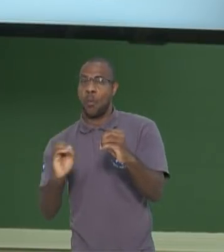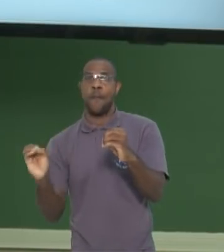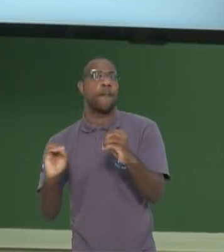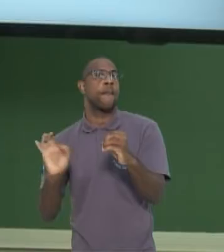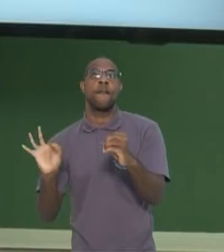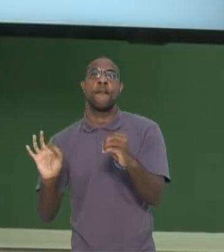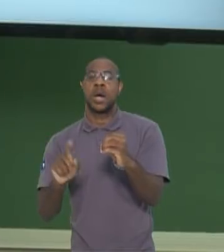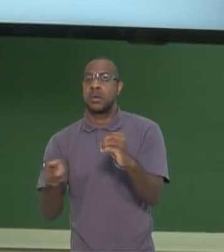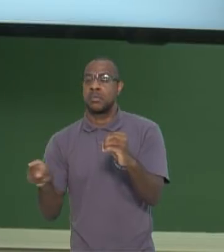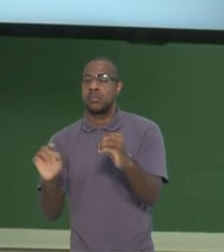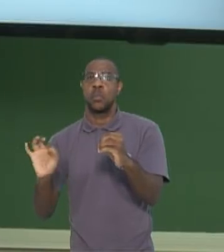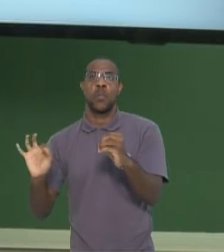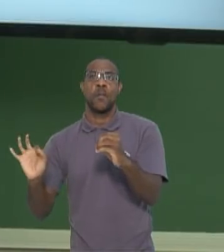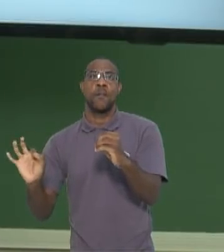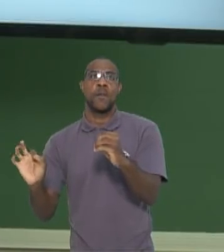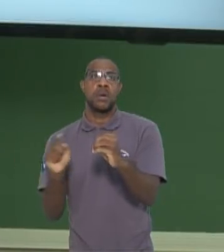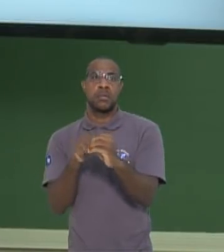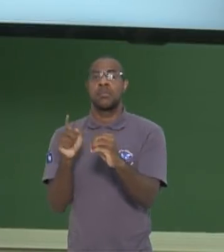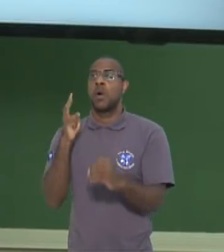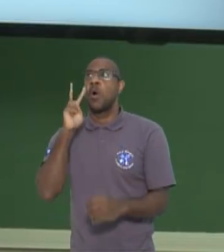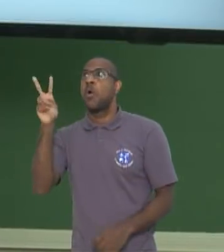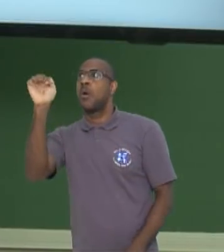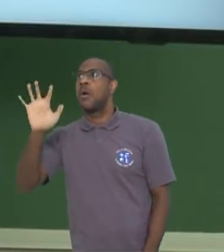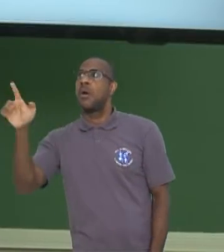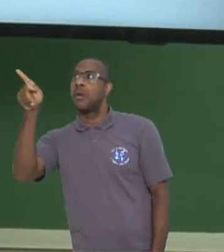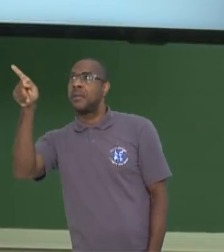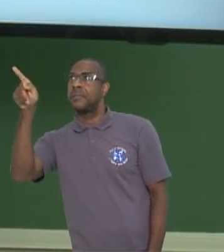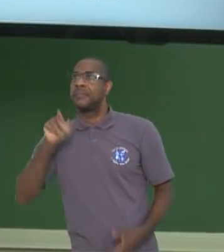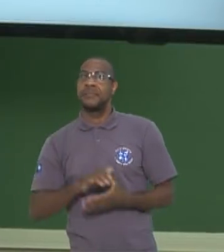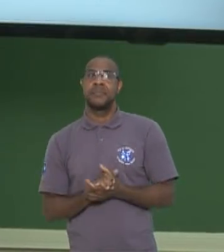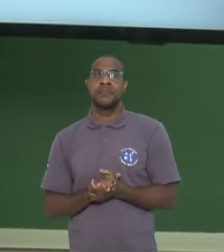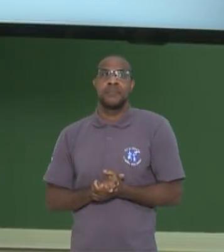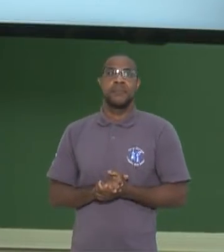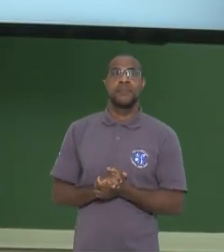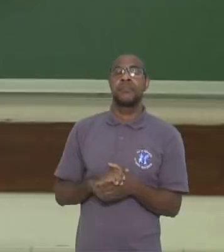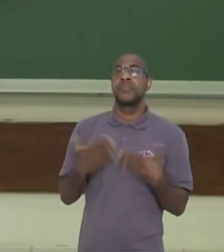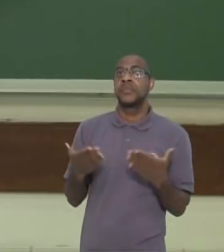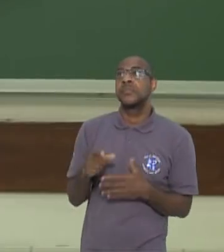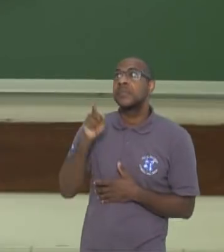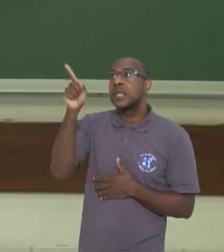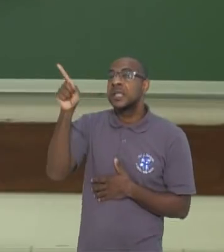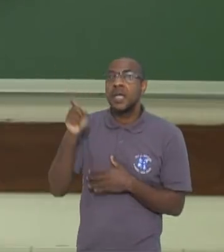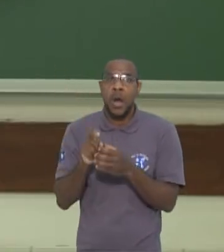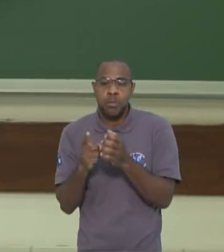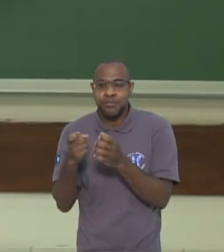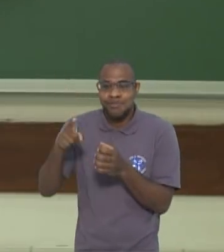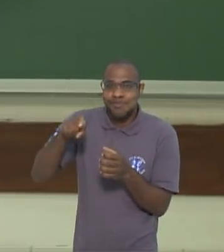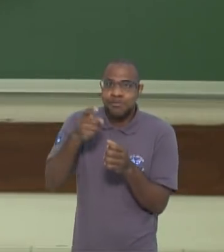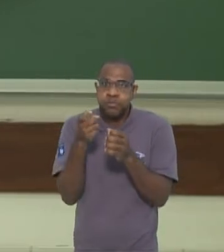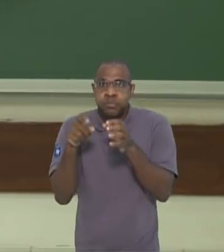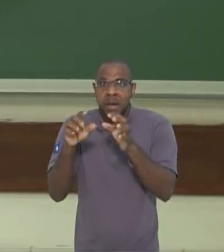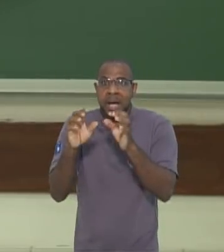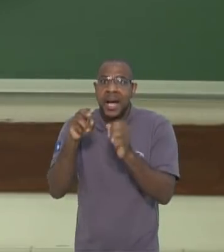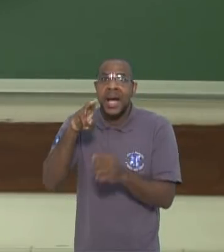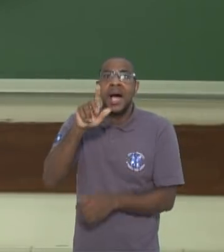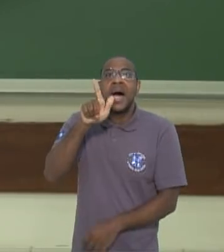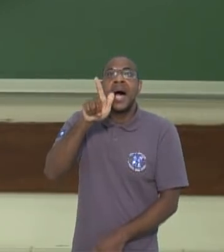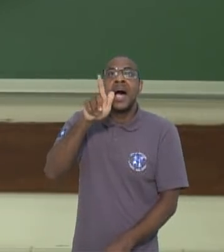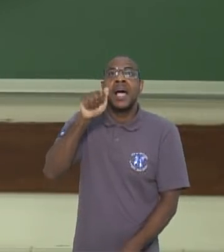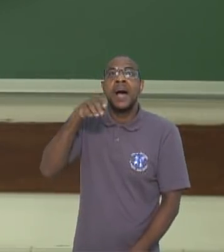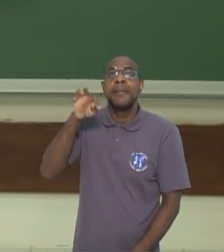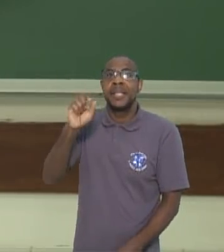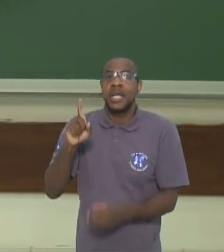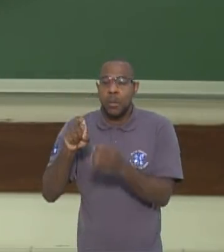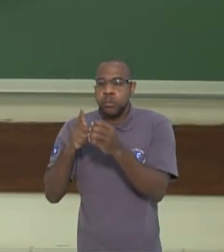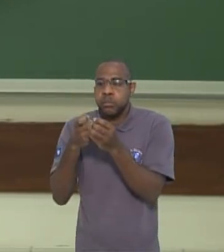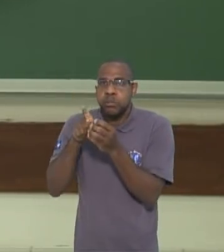metade deles vai ter 2 vezes a cópia do cromossomo, certo? Quando esses gametas que têm essa alteração, por exemplo, um